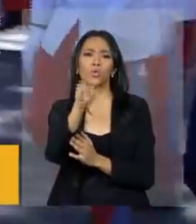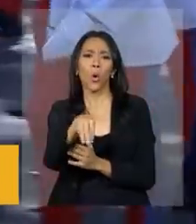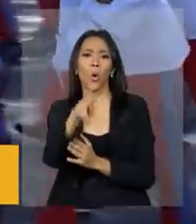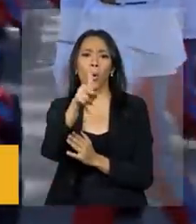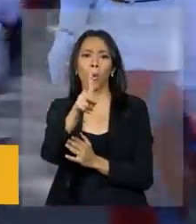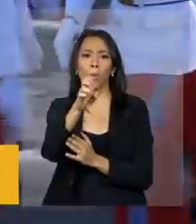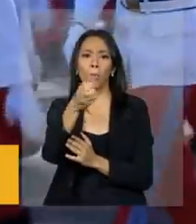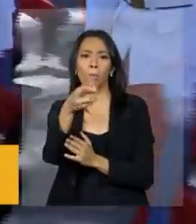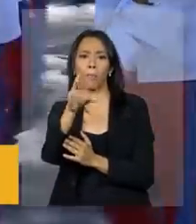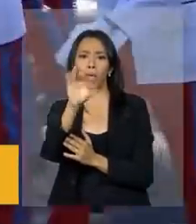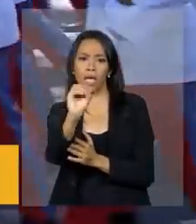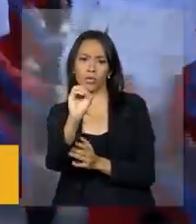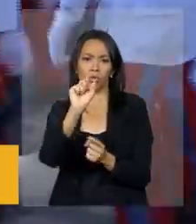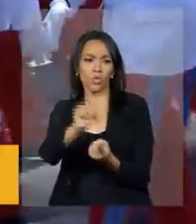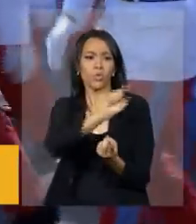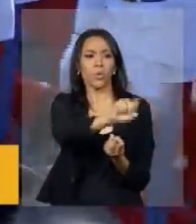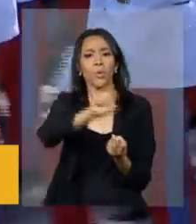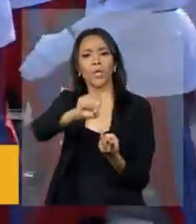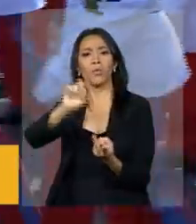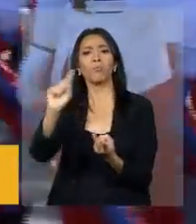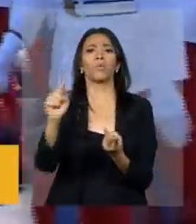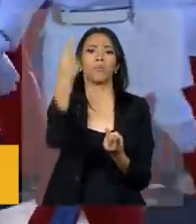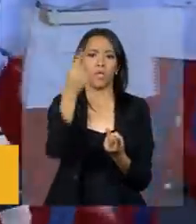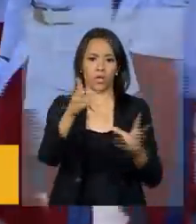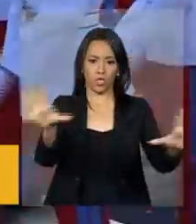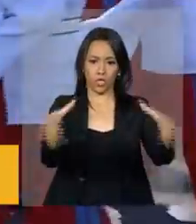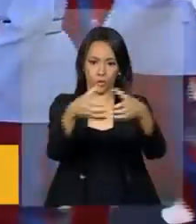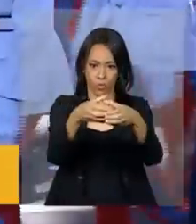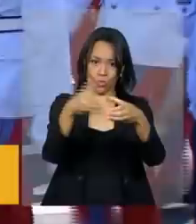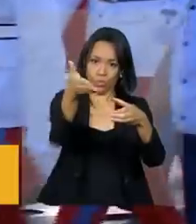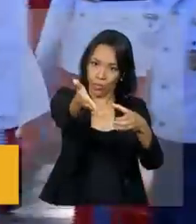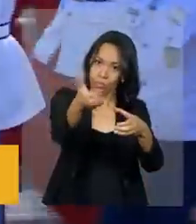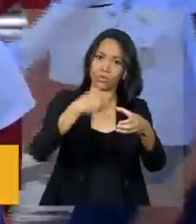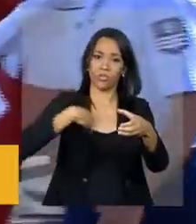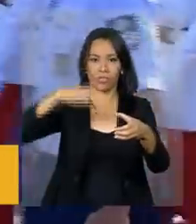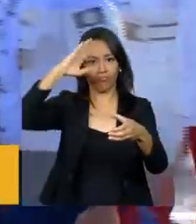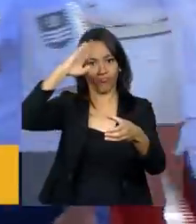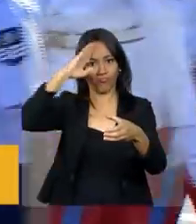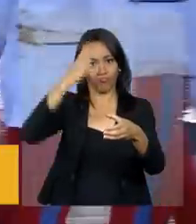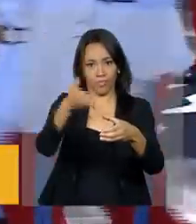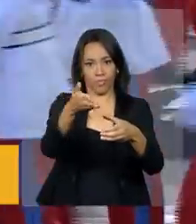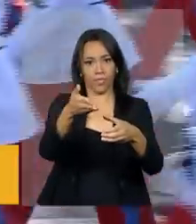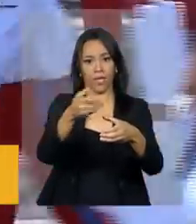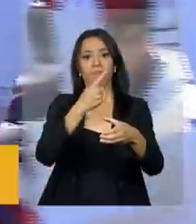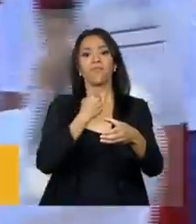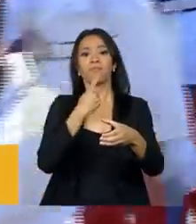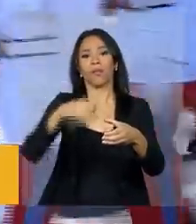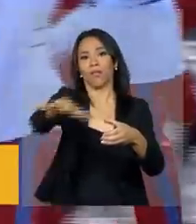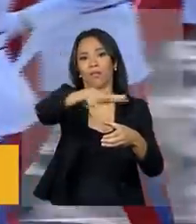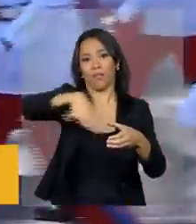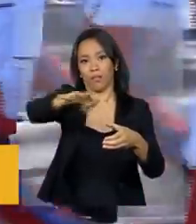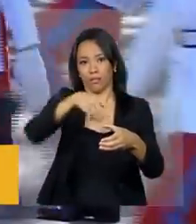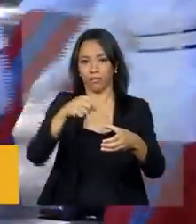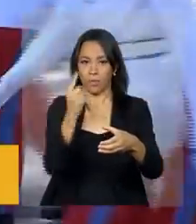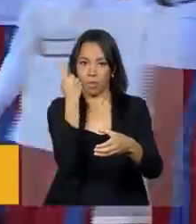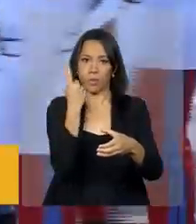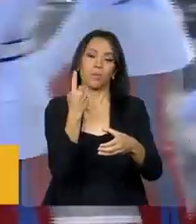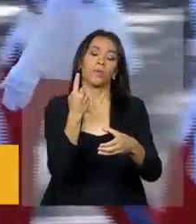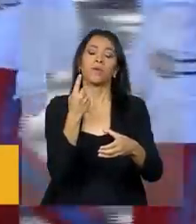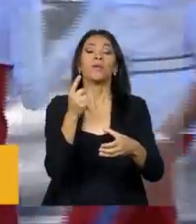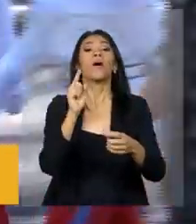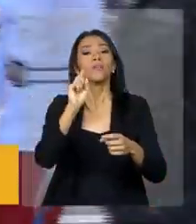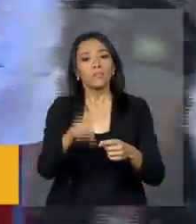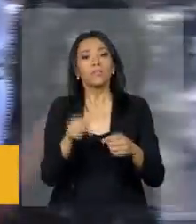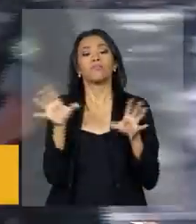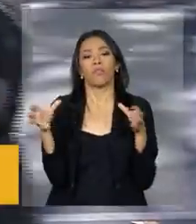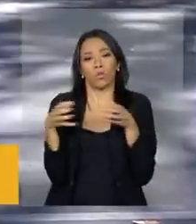primeiros homens dos Dragões da Independência. Sim, sim. E era a guarda montada de Dom